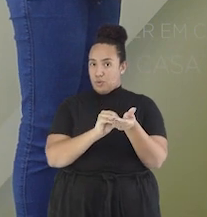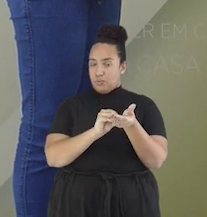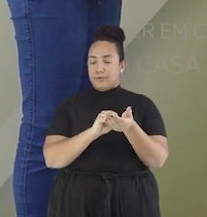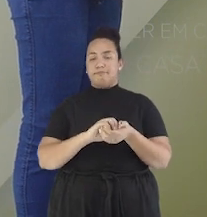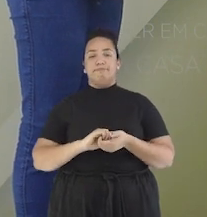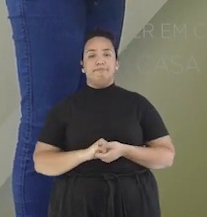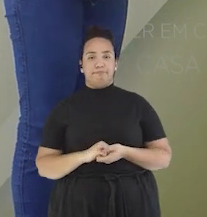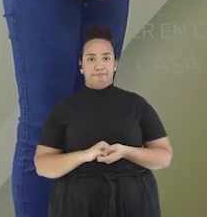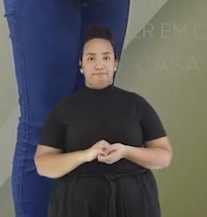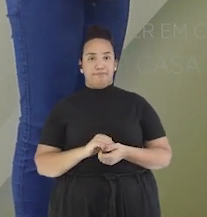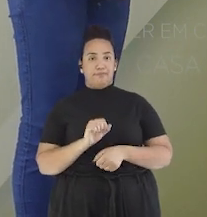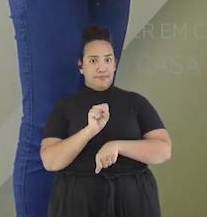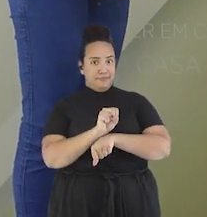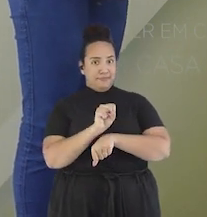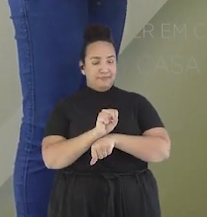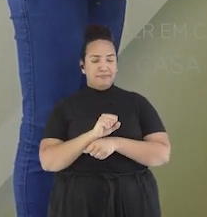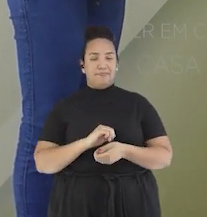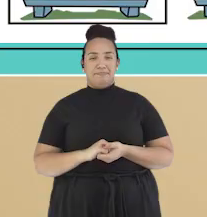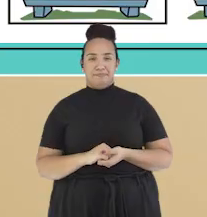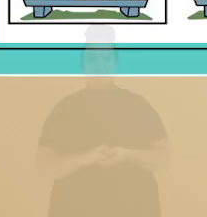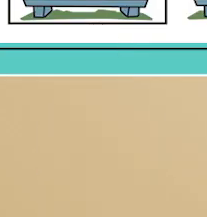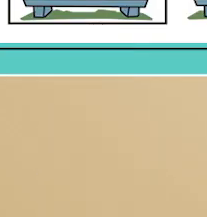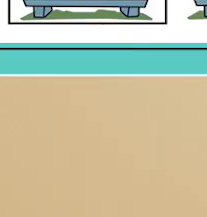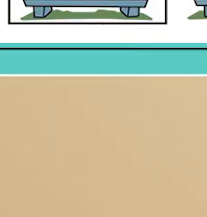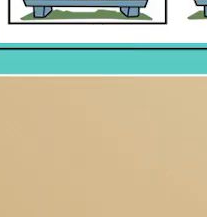uma foto. Um tempo para vocês.